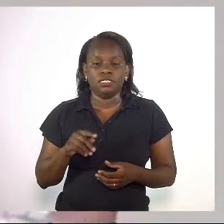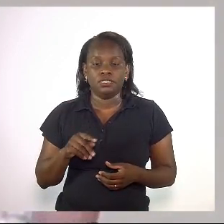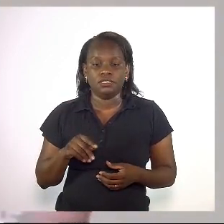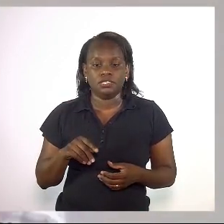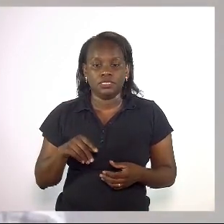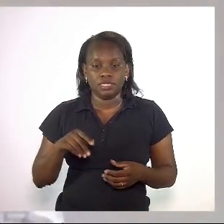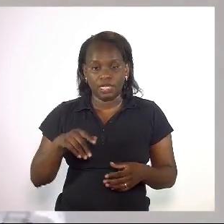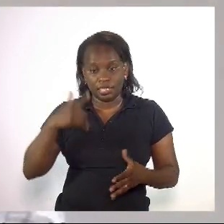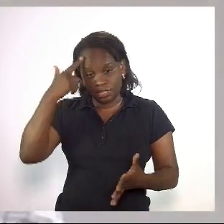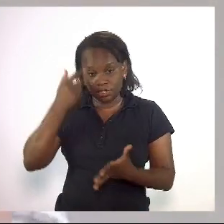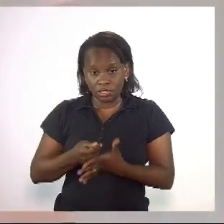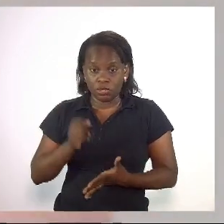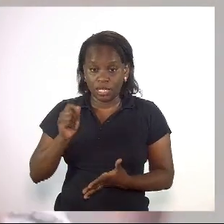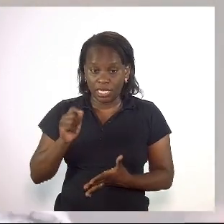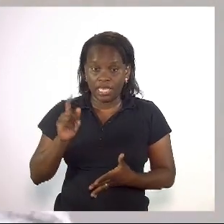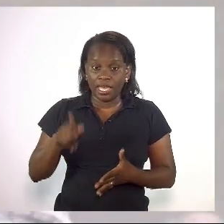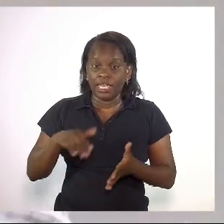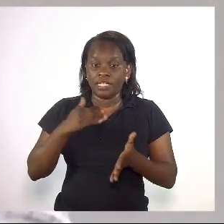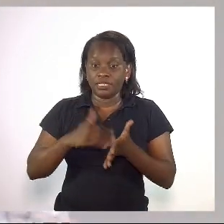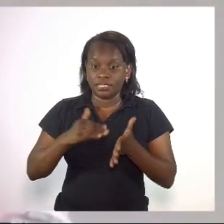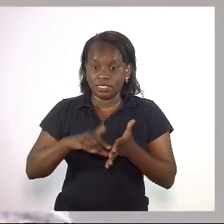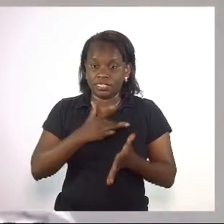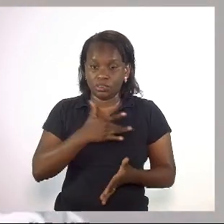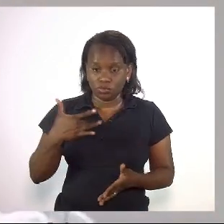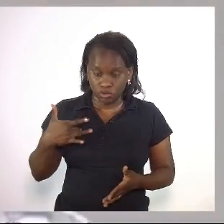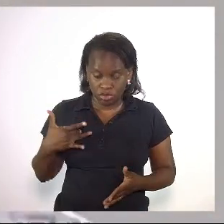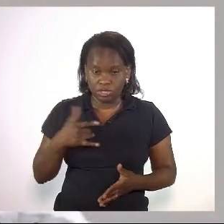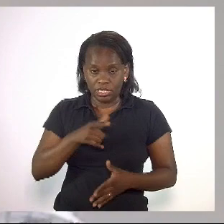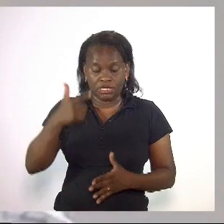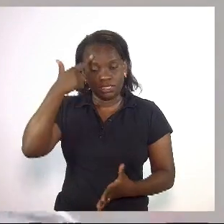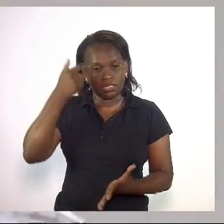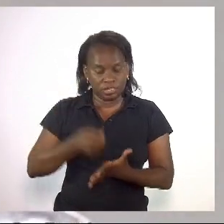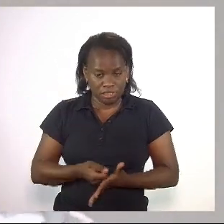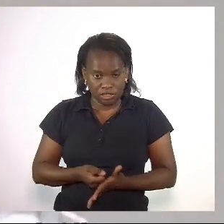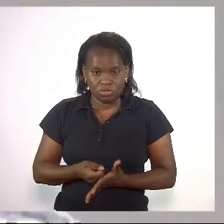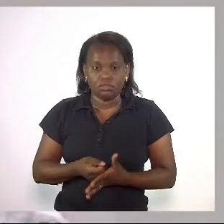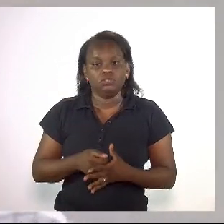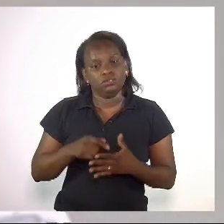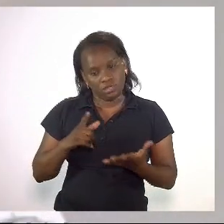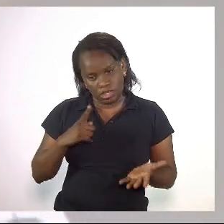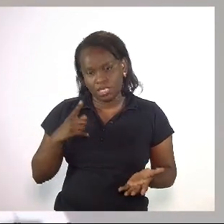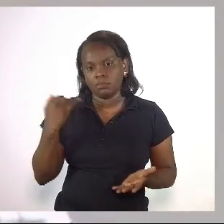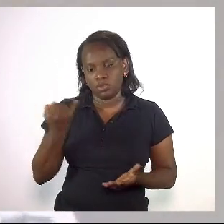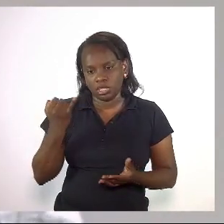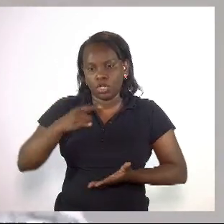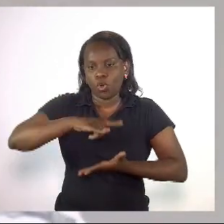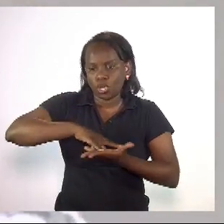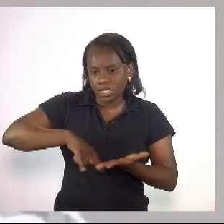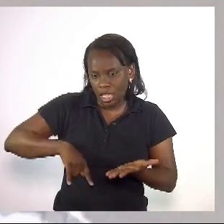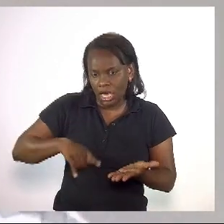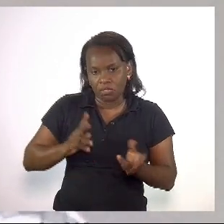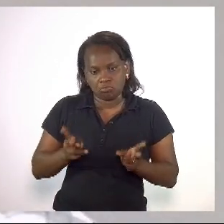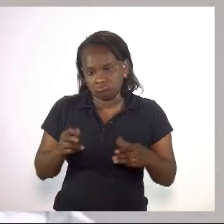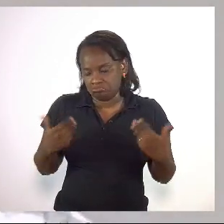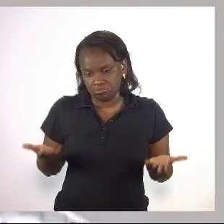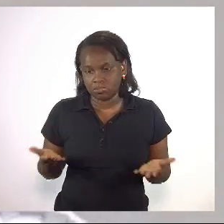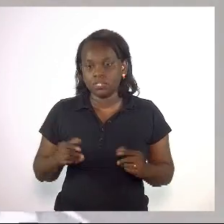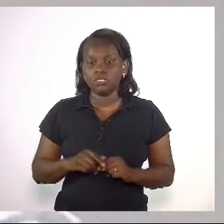quem toma essa decisão é a Secretaria de Saúde, eu acho que eles tomam essa decisão com fundamento nos contratos em vigor ou no que for,